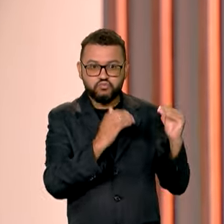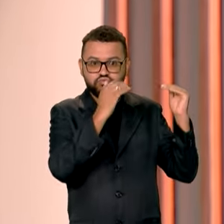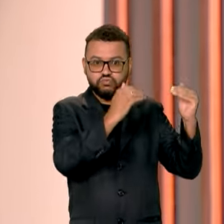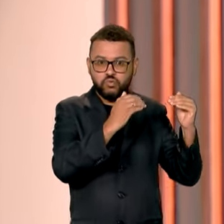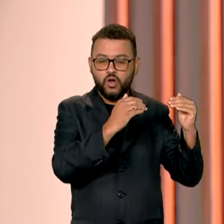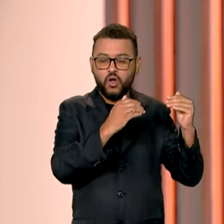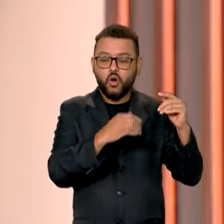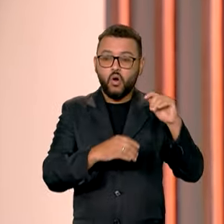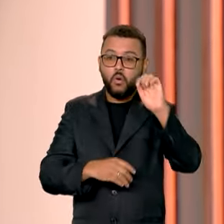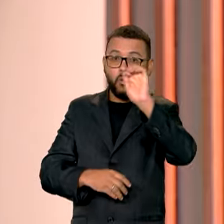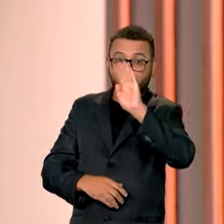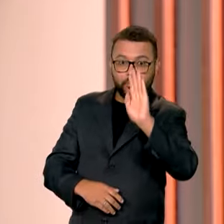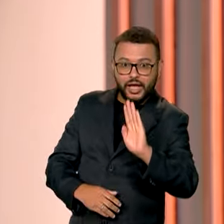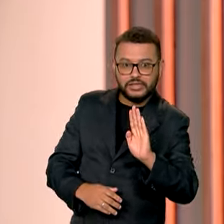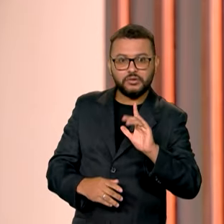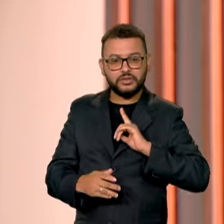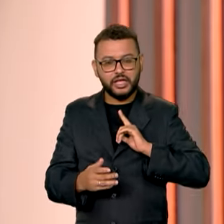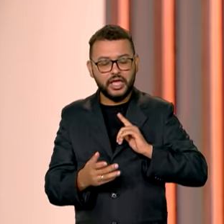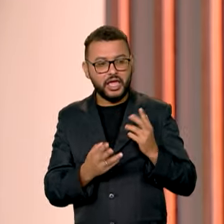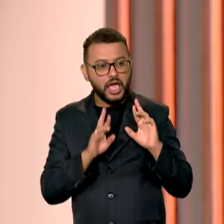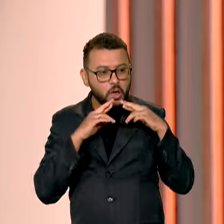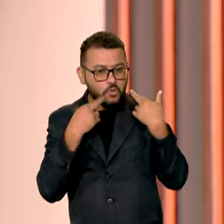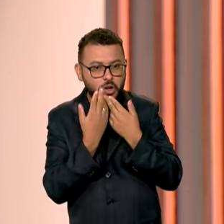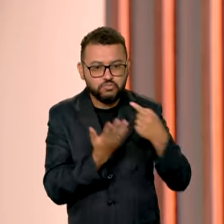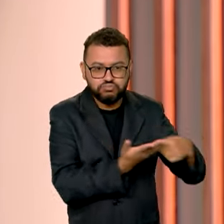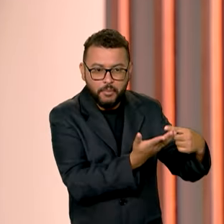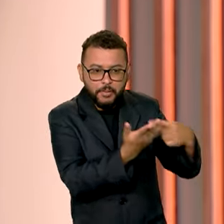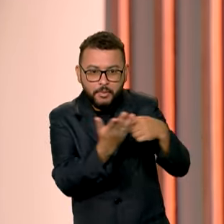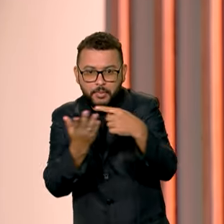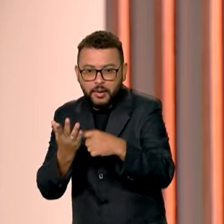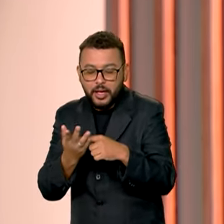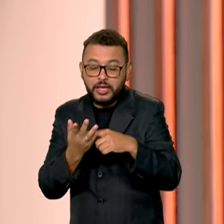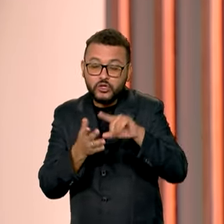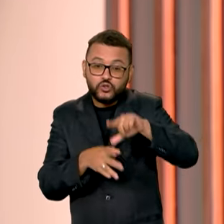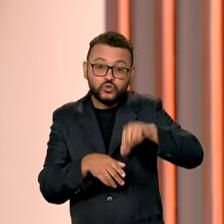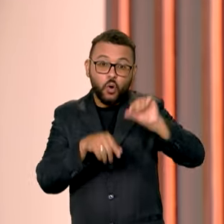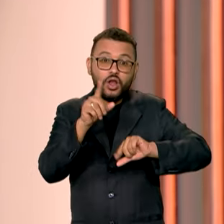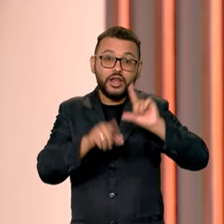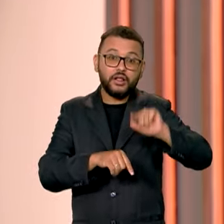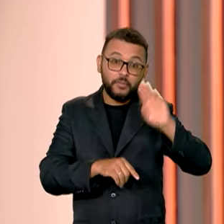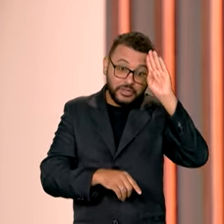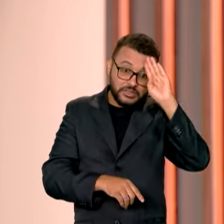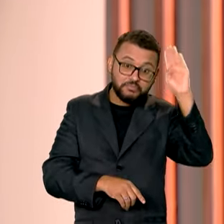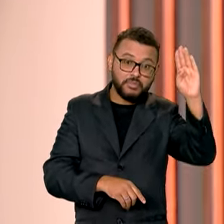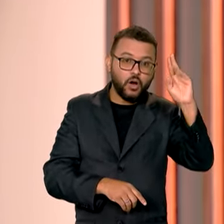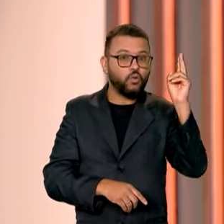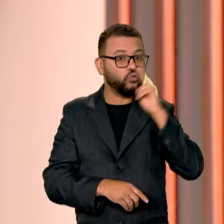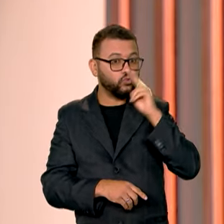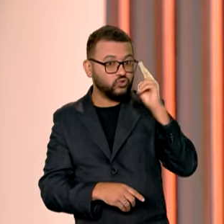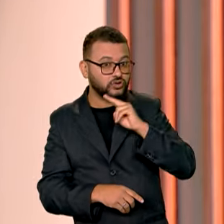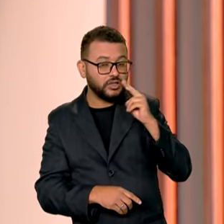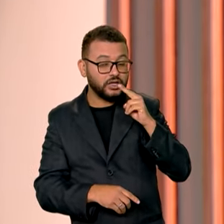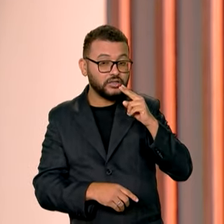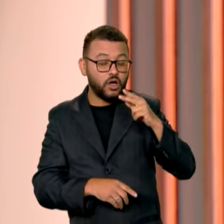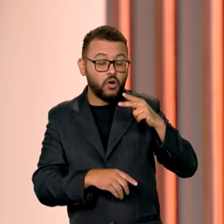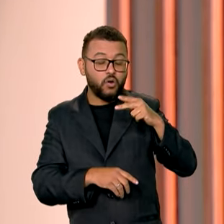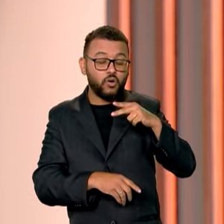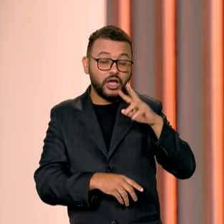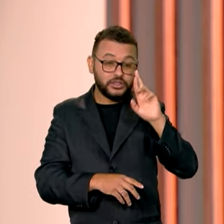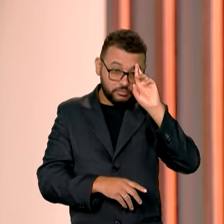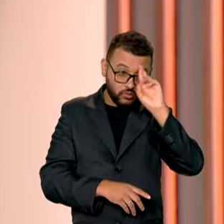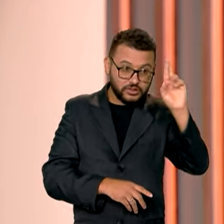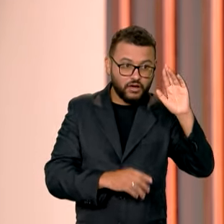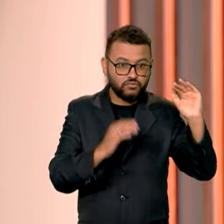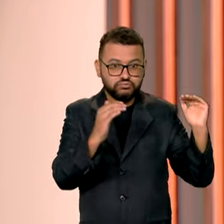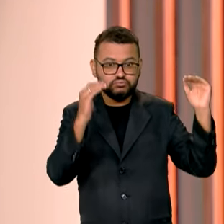Brasil vem realizando uma série de encontros que vão definir as prioridades a serem debatidas pelos chefes de Estado em